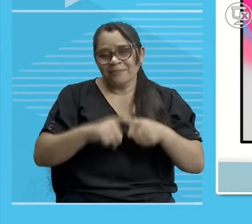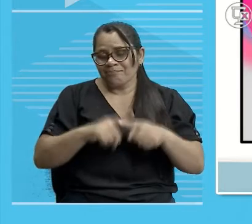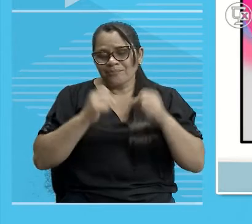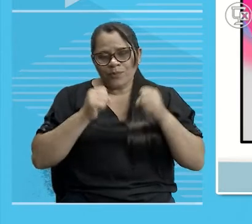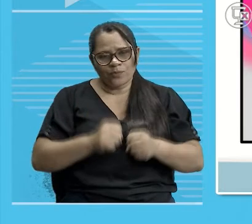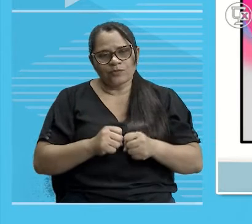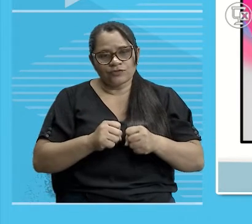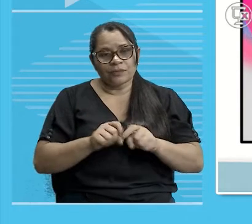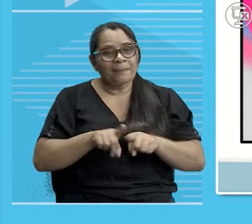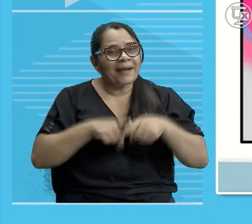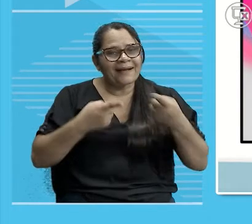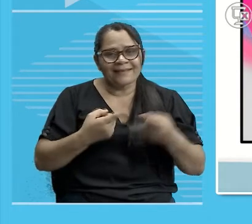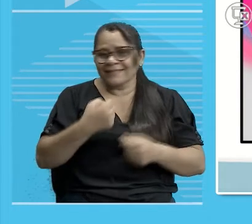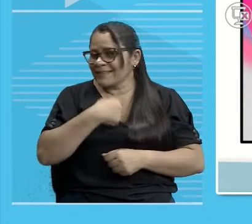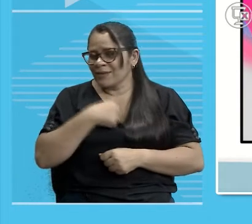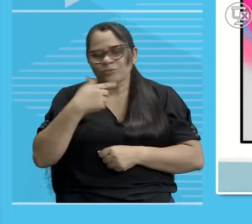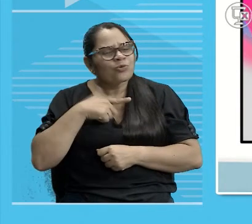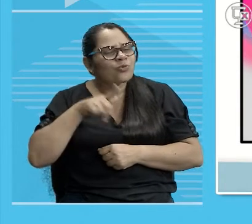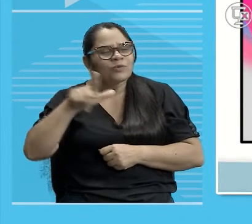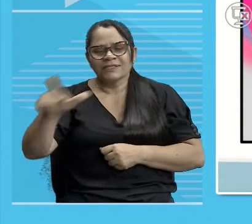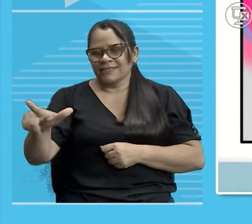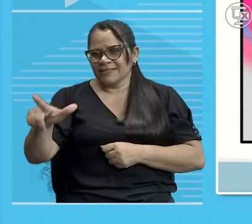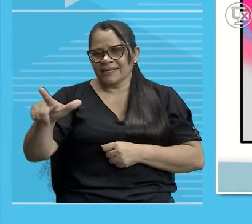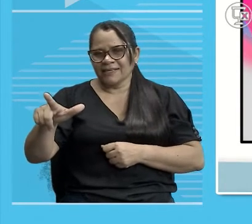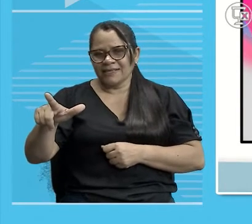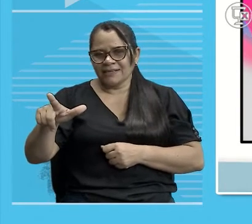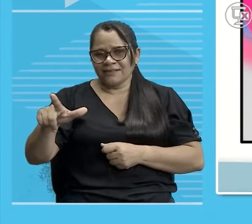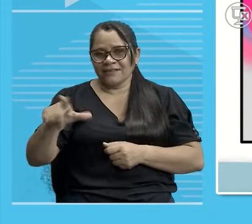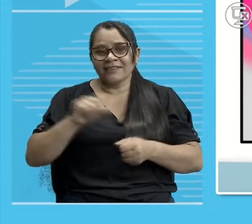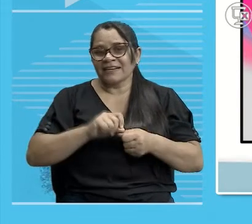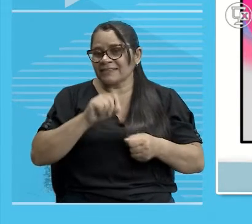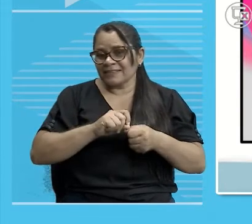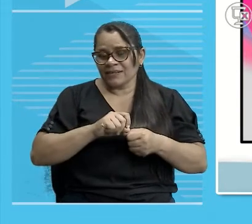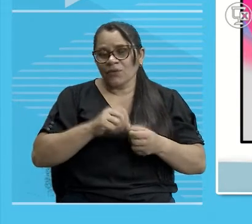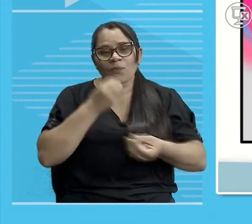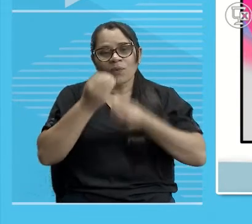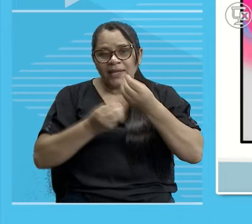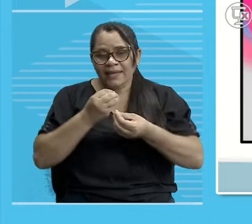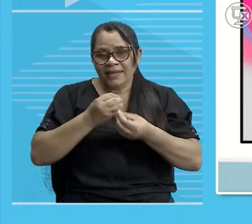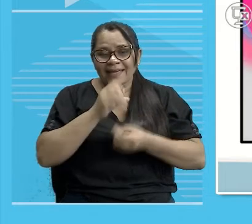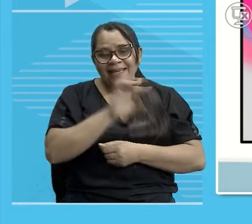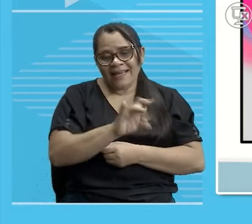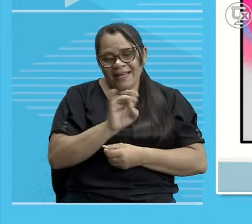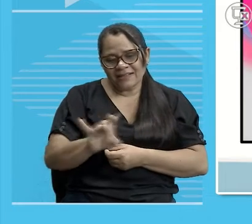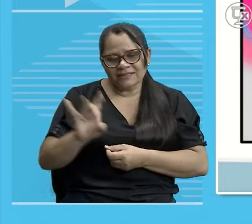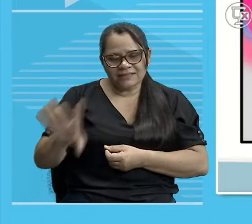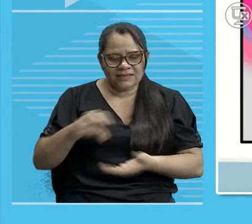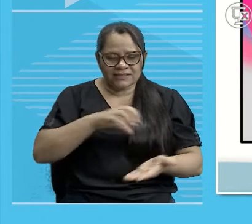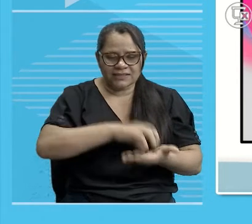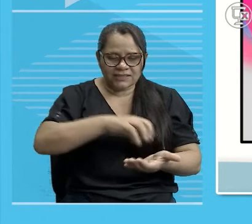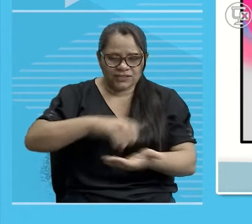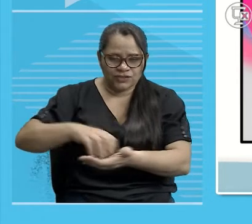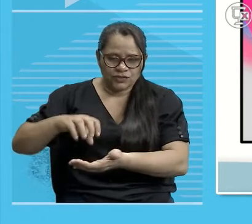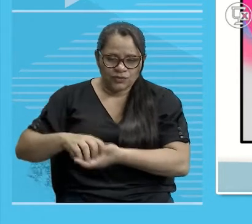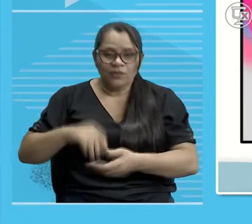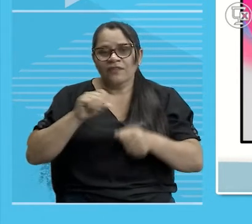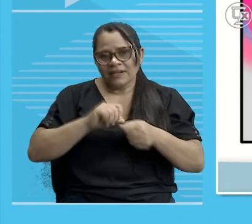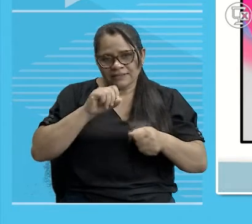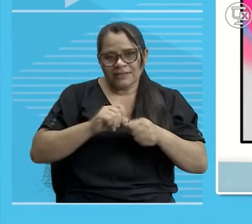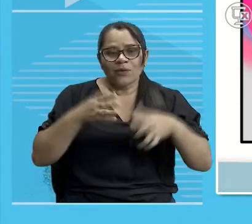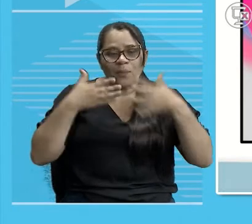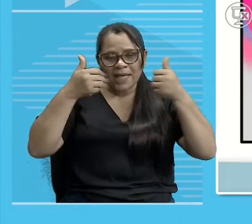percebi que eu não consigo extrair de cada setor o melhor que ele pode produzir porque porque